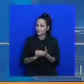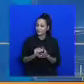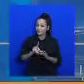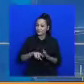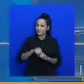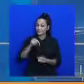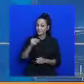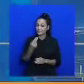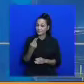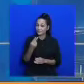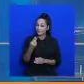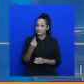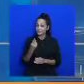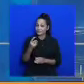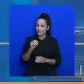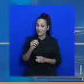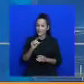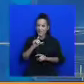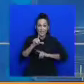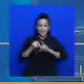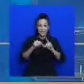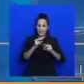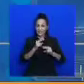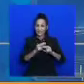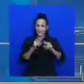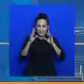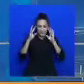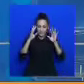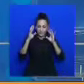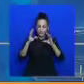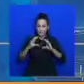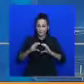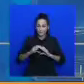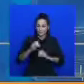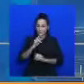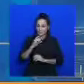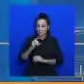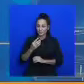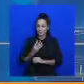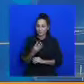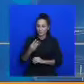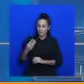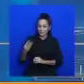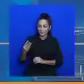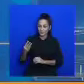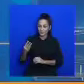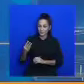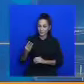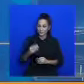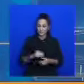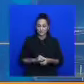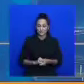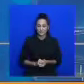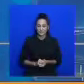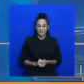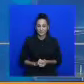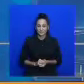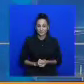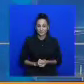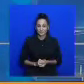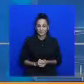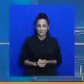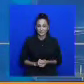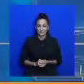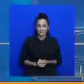faltam 10. Loterias Caixa, já pensou? Bola verde, número 43. Verde,